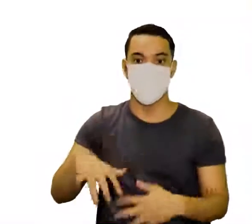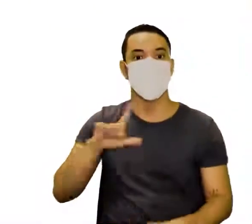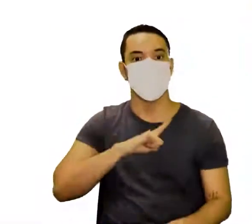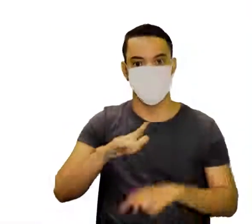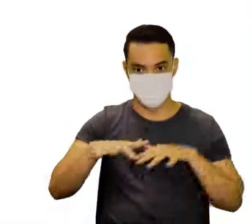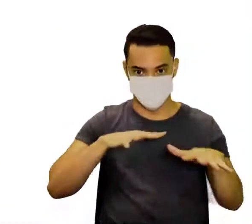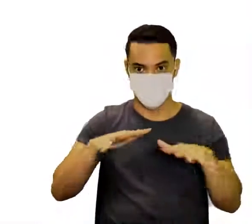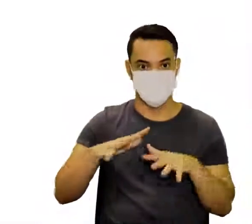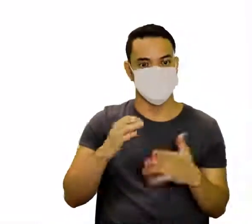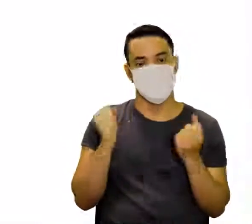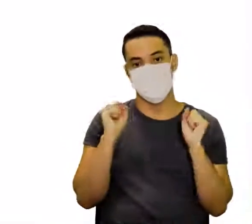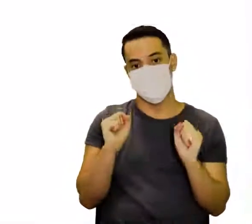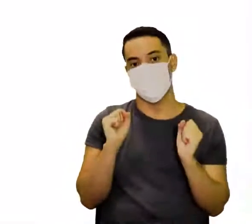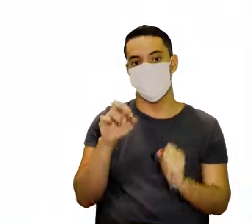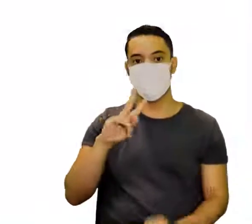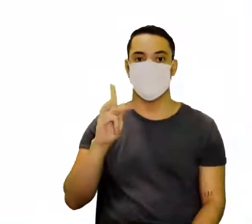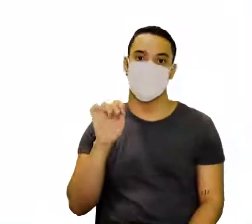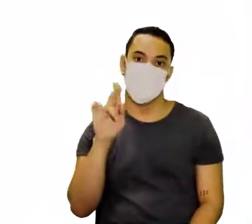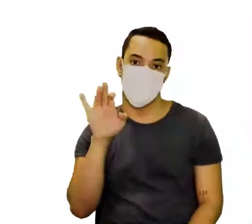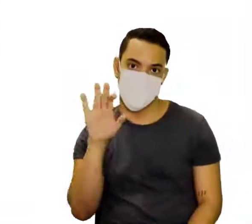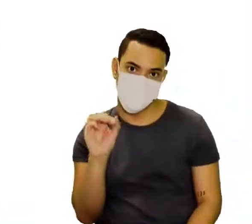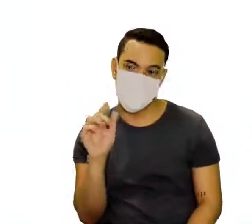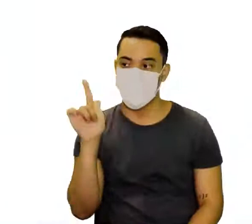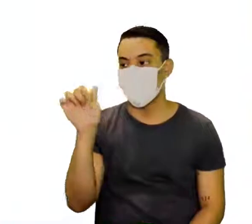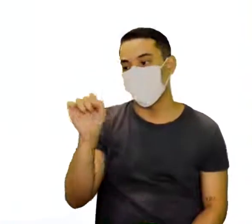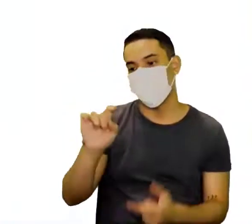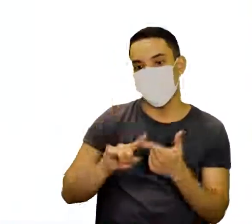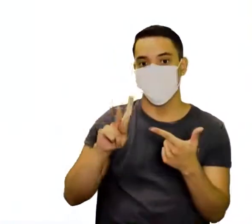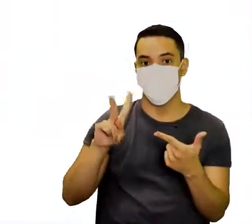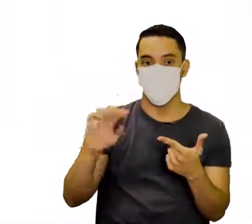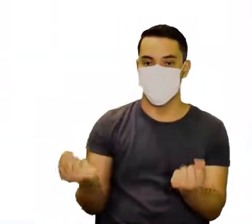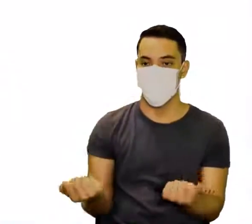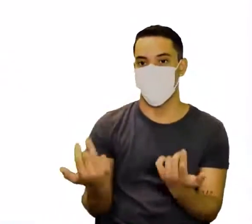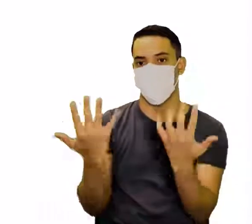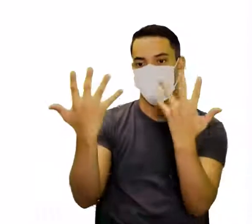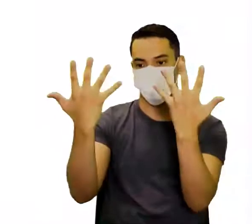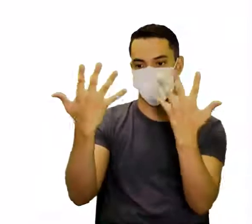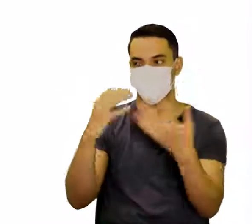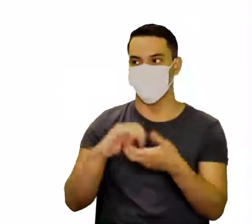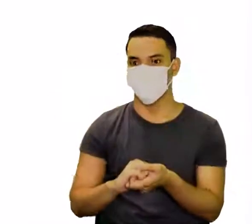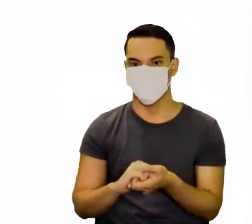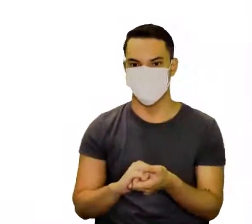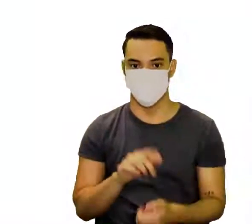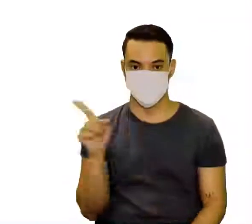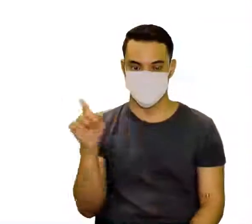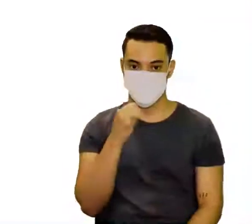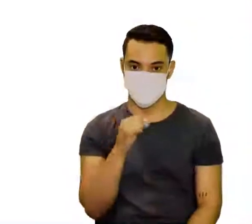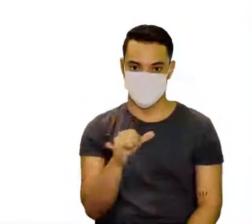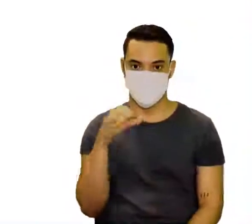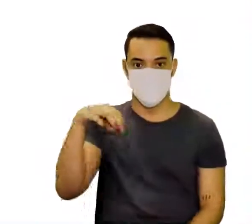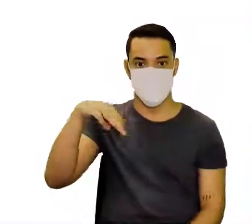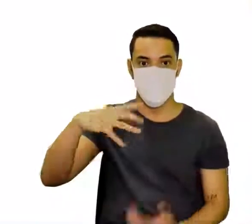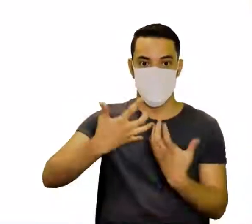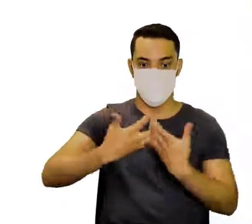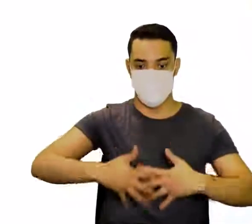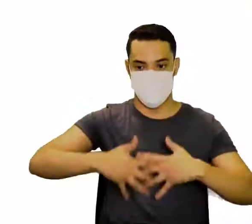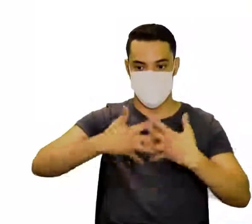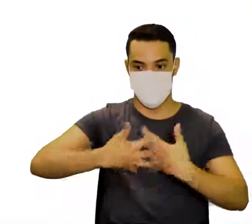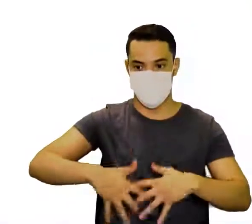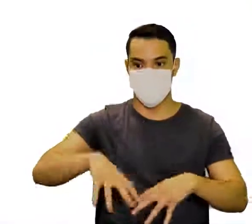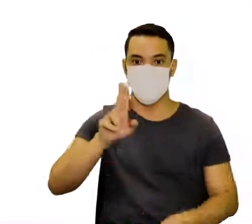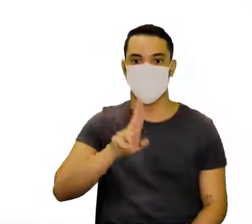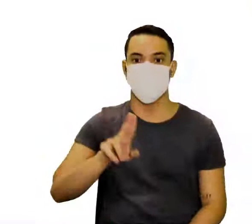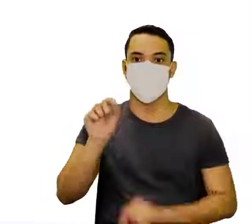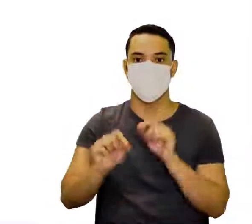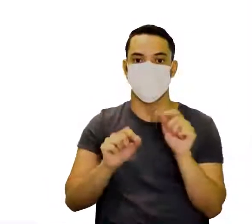ser uma turbina hidráulica a gás ou a vapor. E nesse caso aqui, essa energia mecânica é utilizada para